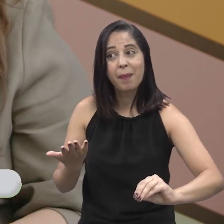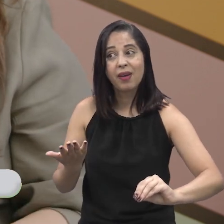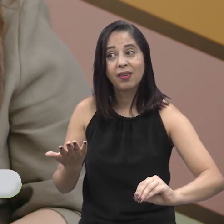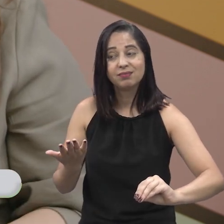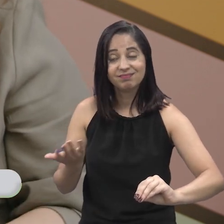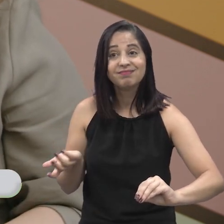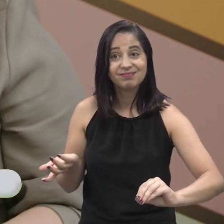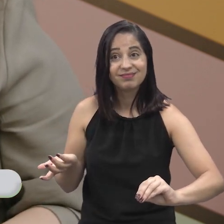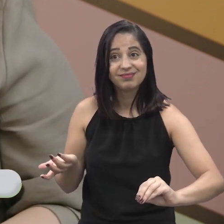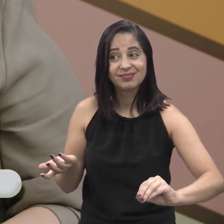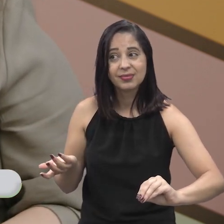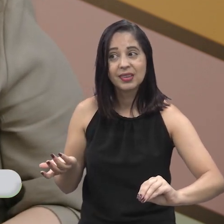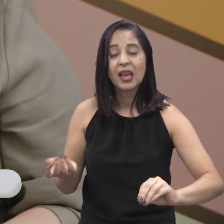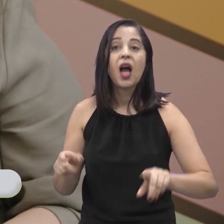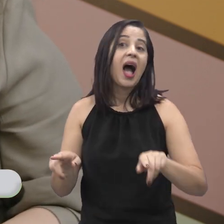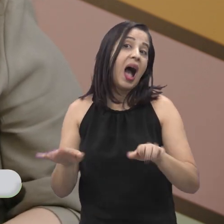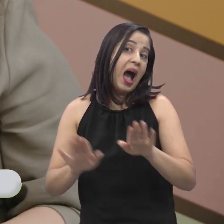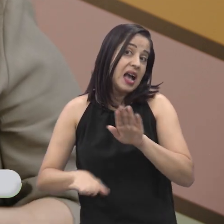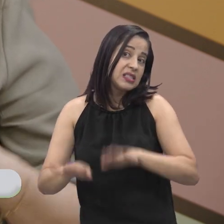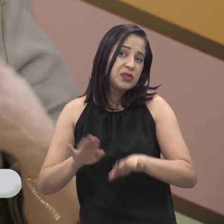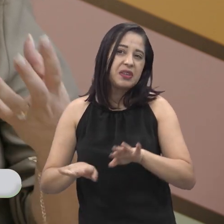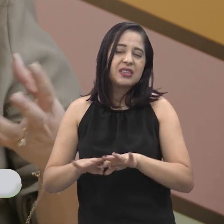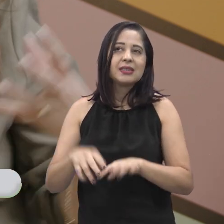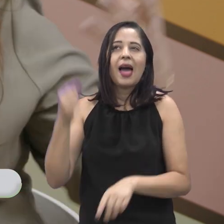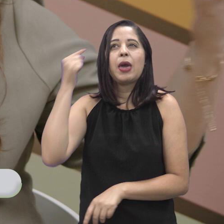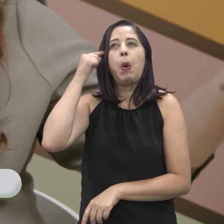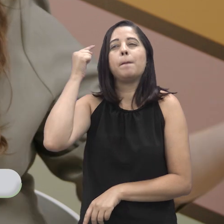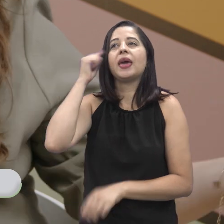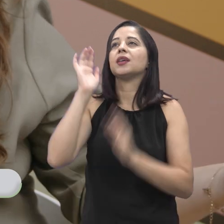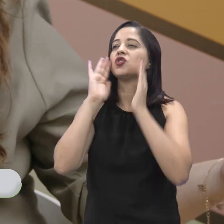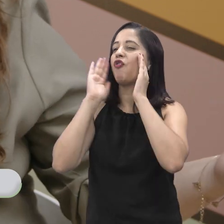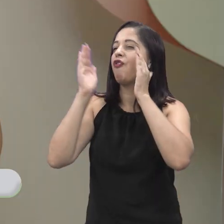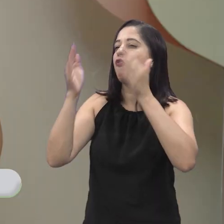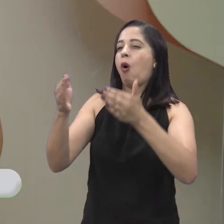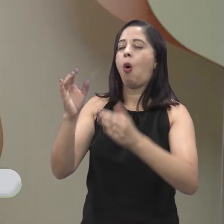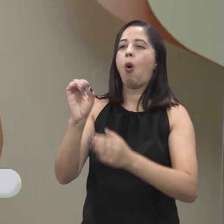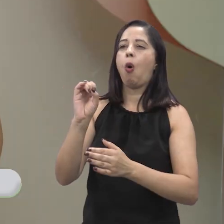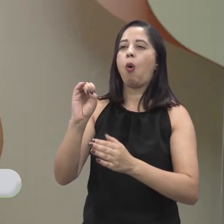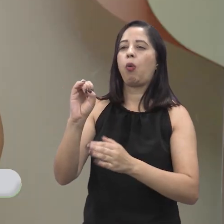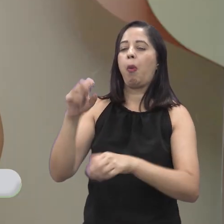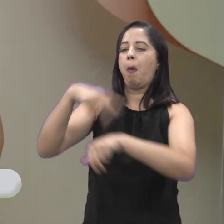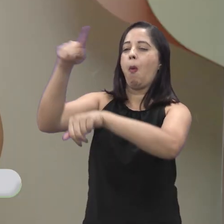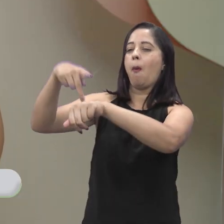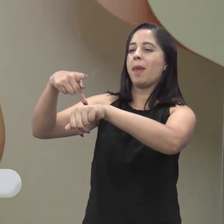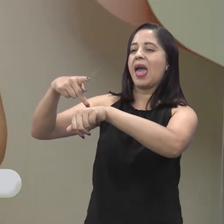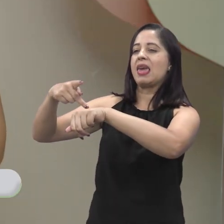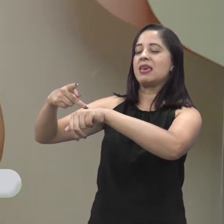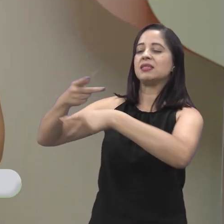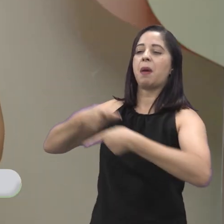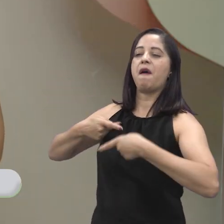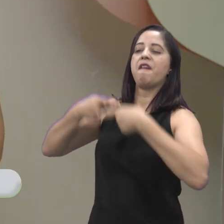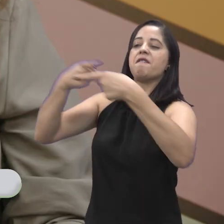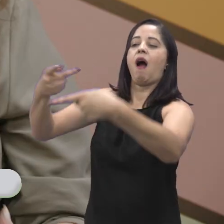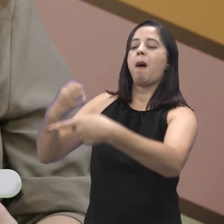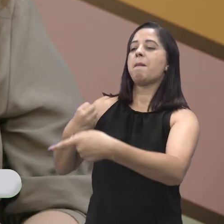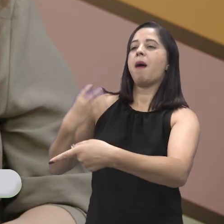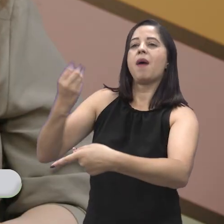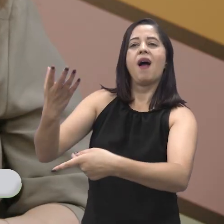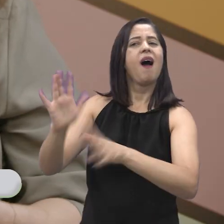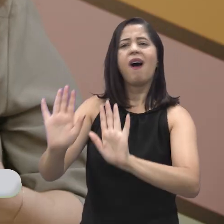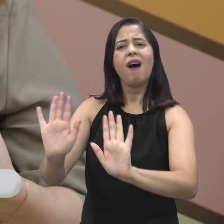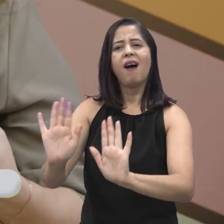visita, uma viagem internacional, mas às vezes uma viagem aqui do lado, né? Um passeio, um piquenique, né? Entrar em contato